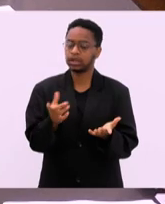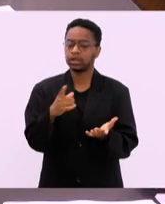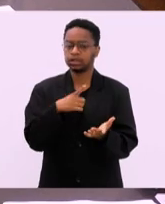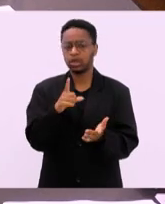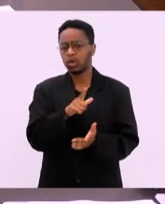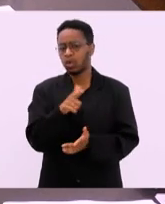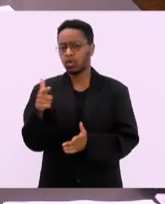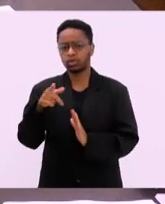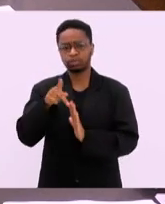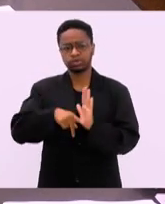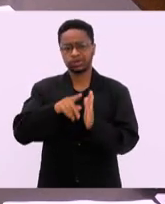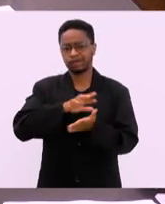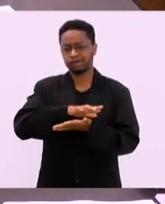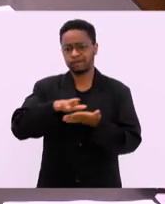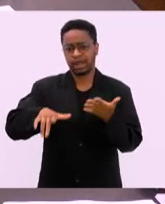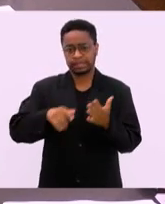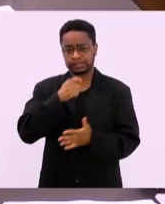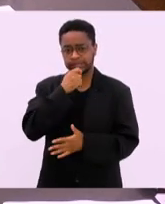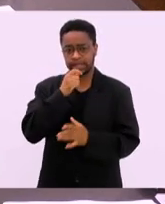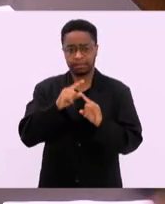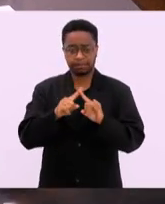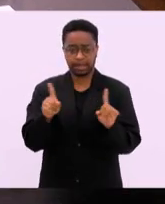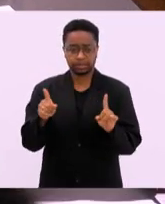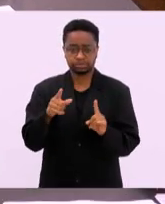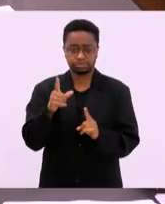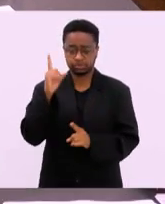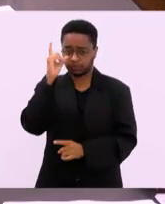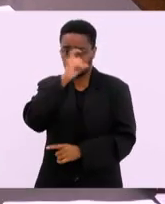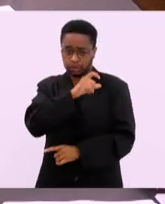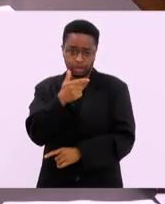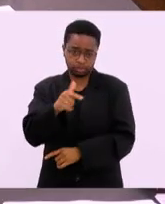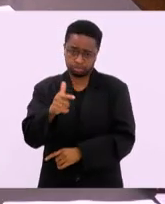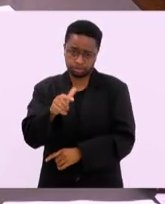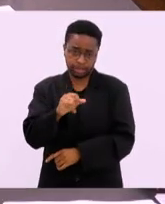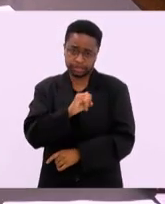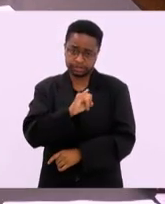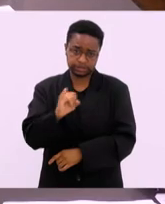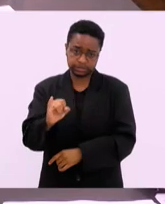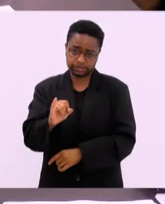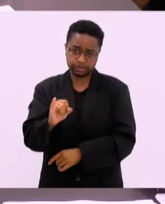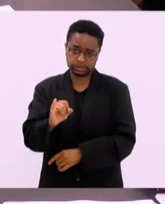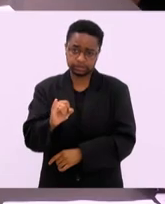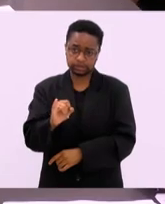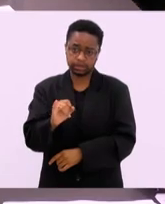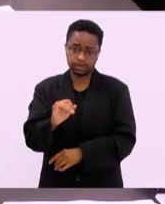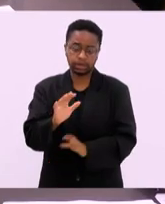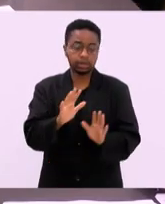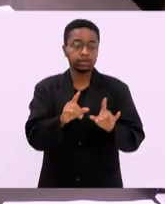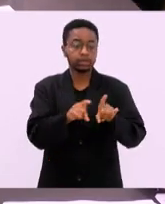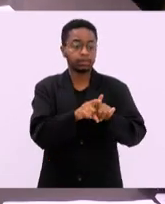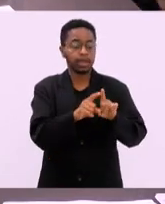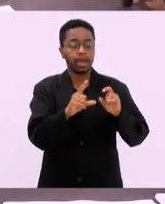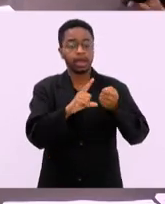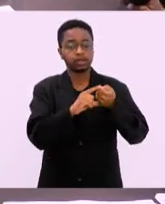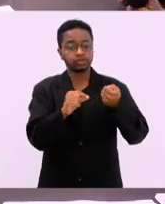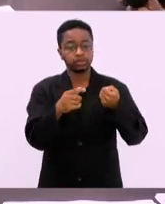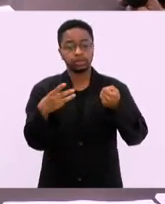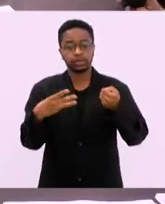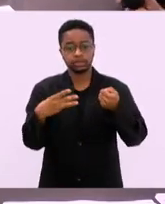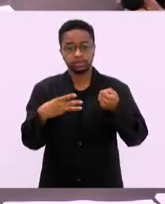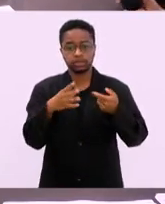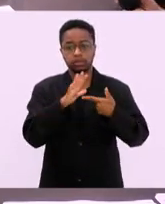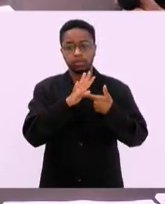outros projetos sem, mas eu não tenho dificuldade nenhuma se for o caso de baixar em diligência, enfim. É porque aqui também, no artigo 3º, ele estende, além